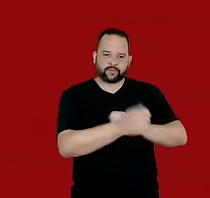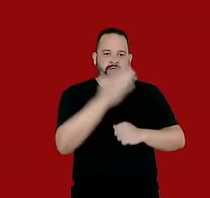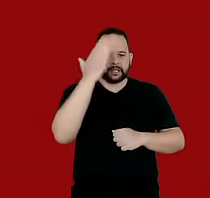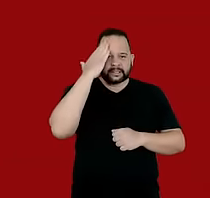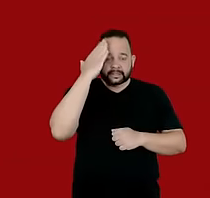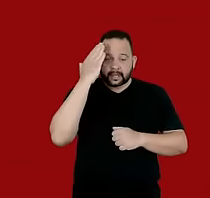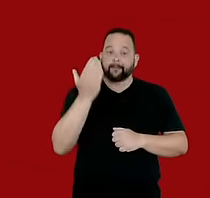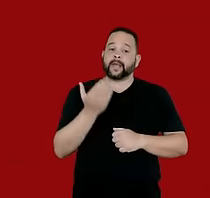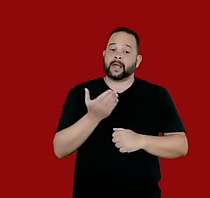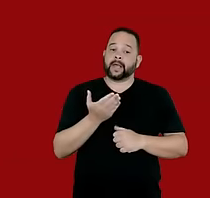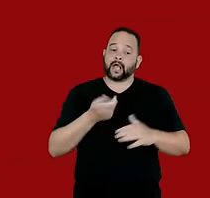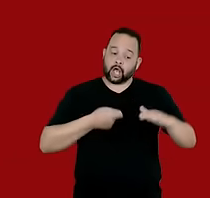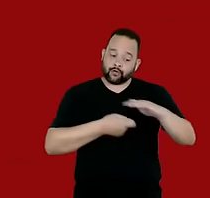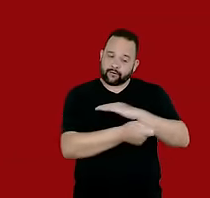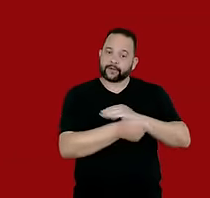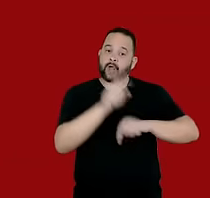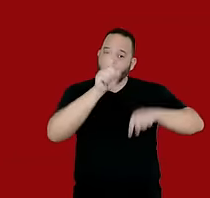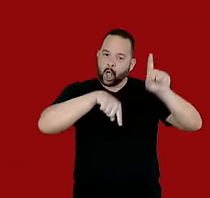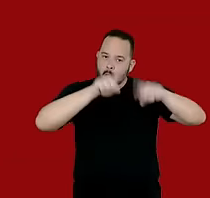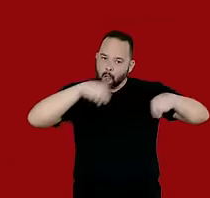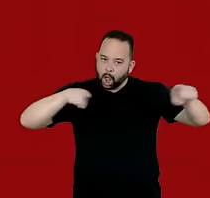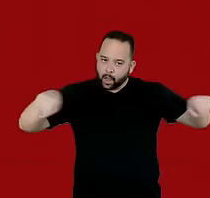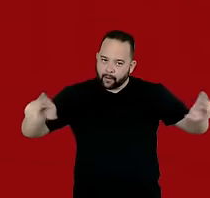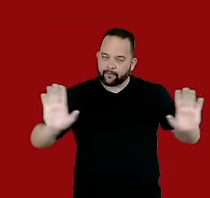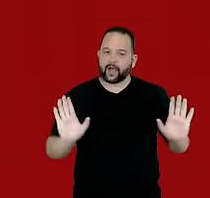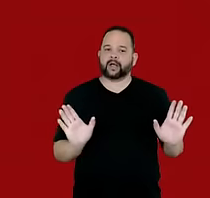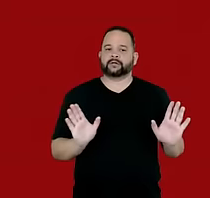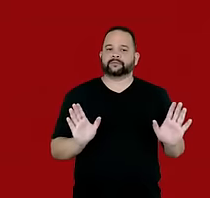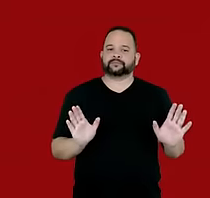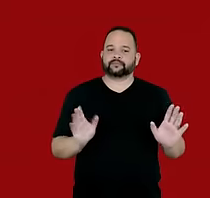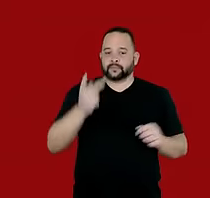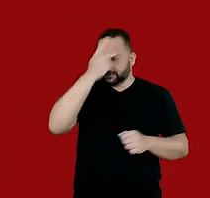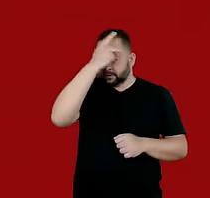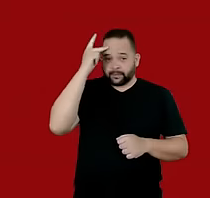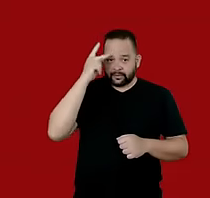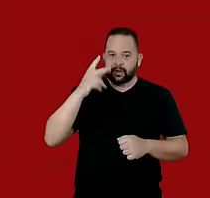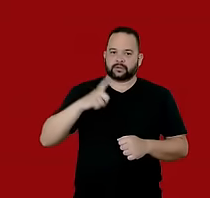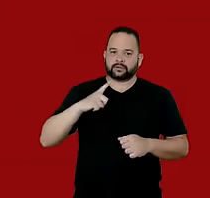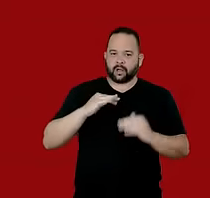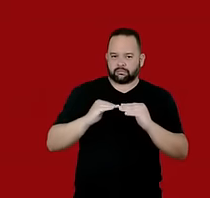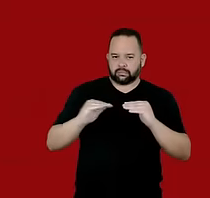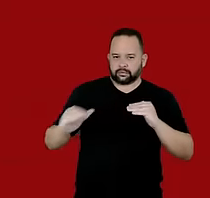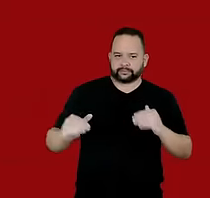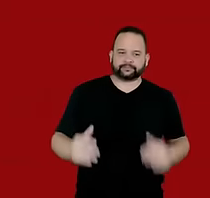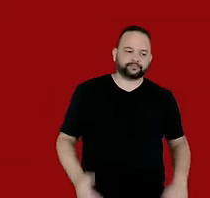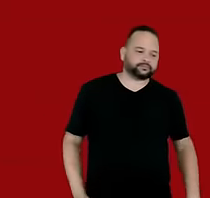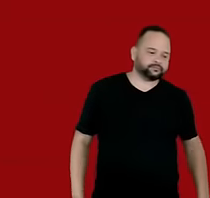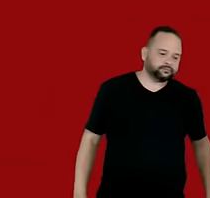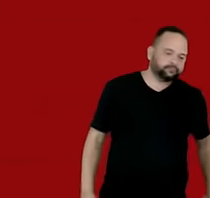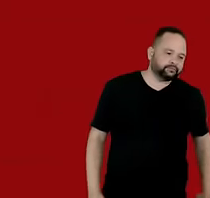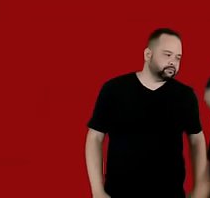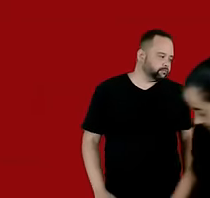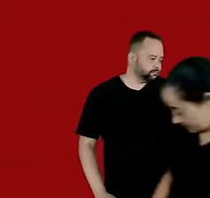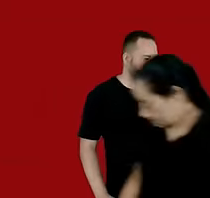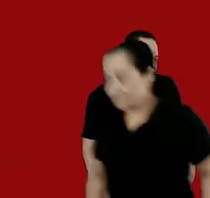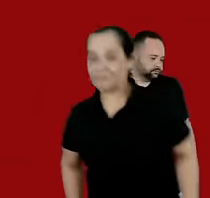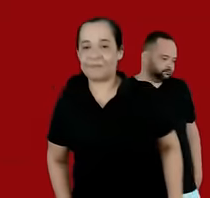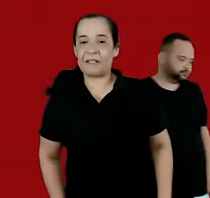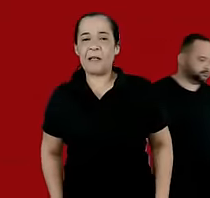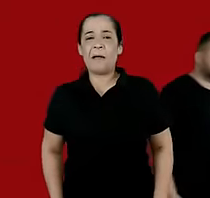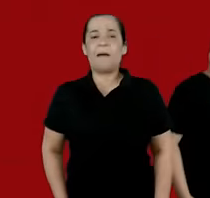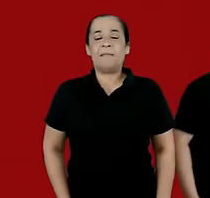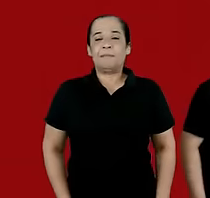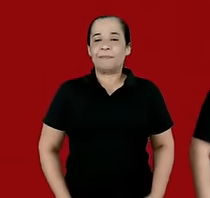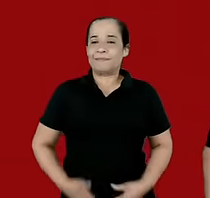embora ela tende a ser né as pessoas têm uma certa tranquilidade de ter ativos de renda fixa mas ela tem sido muito volátil no curto prazo a gente passou os